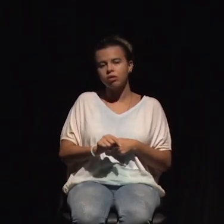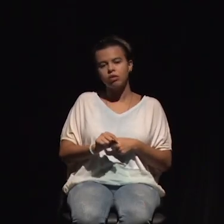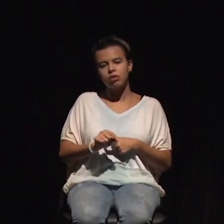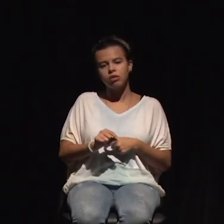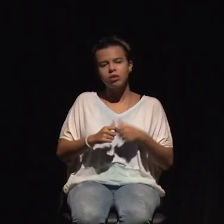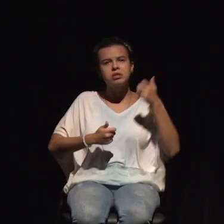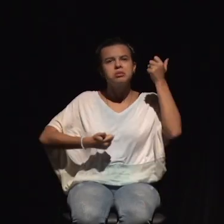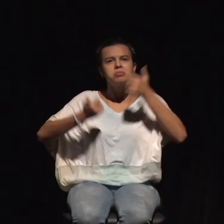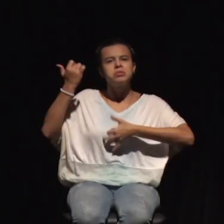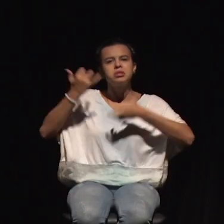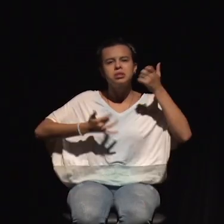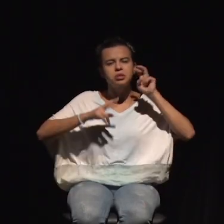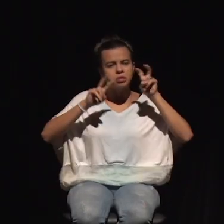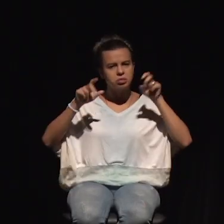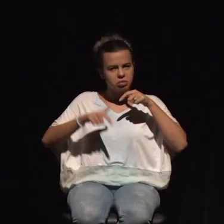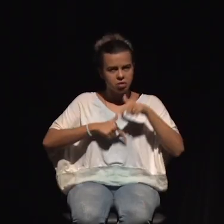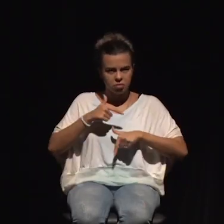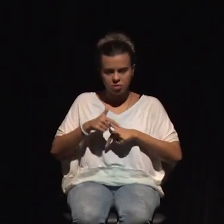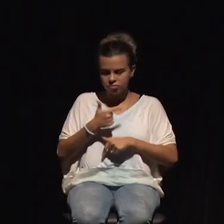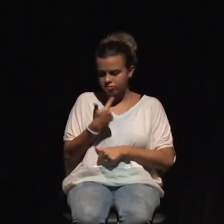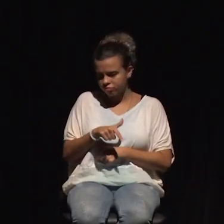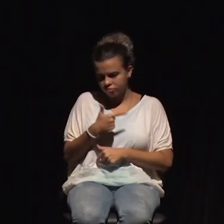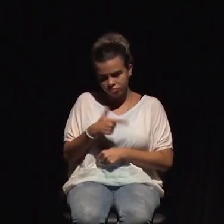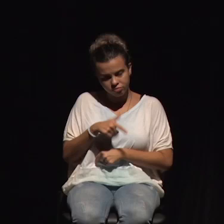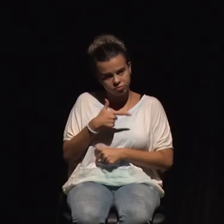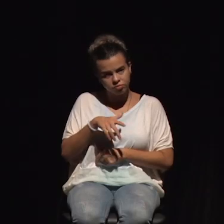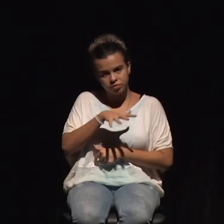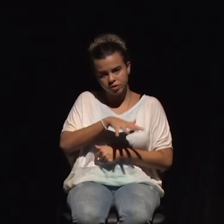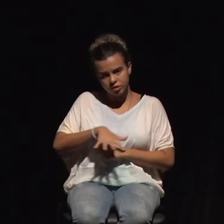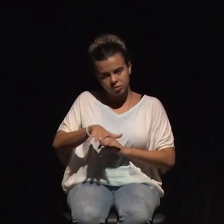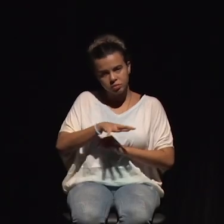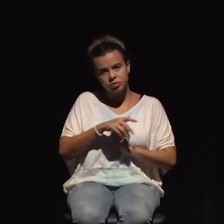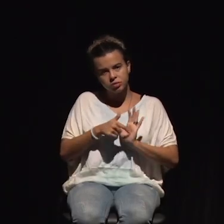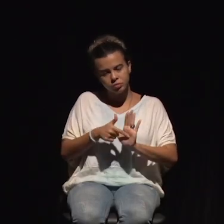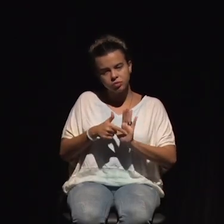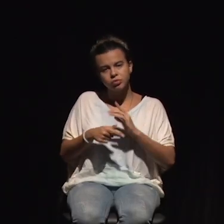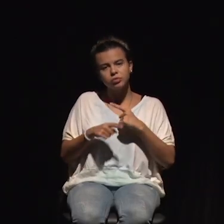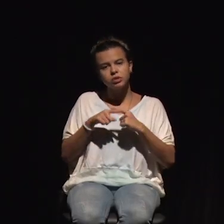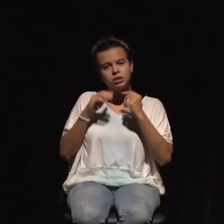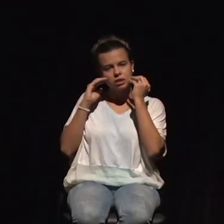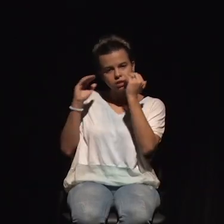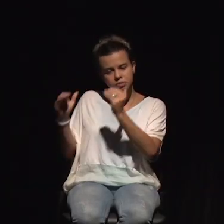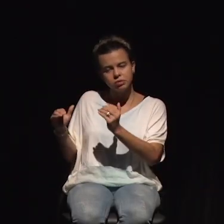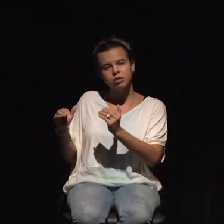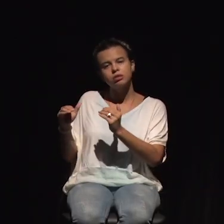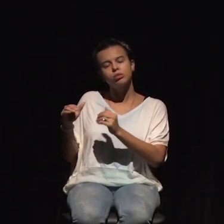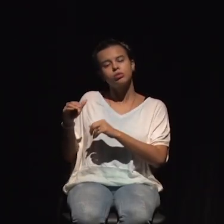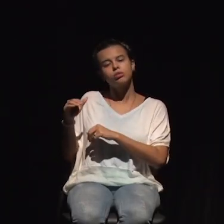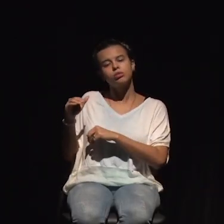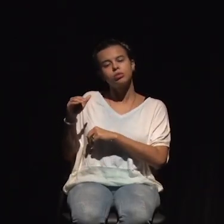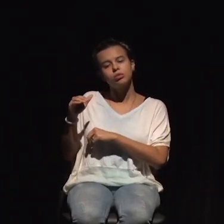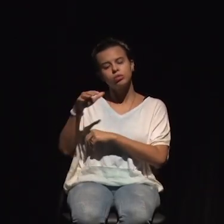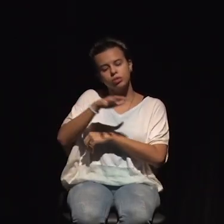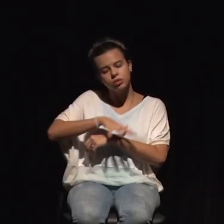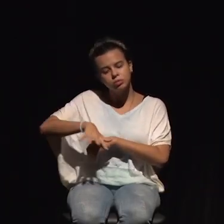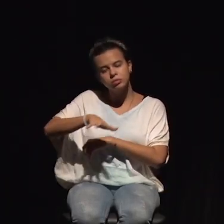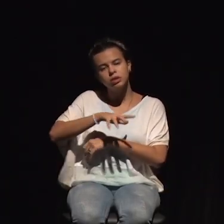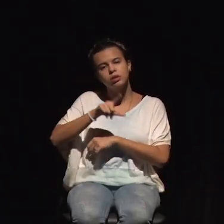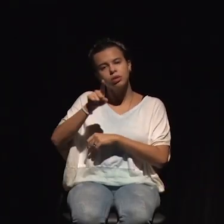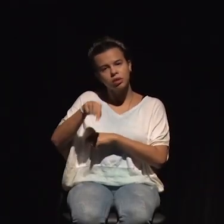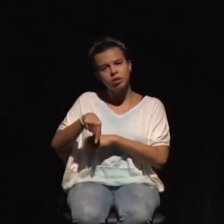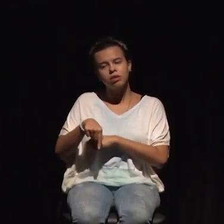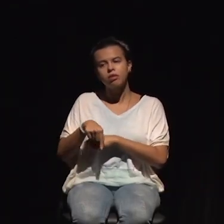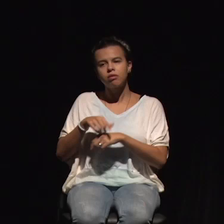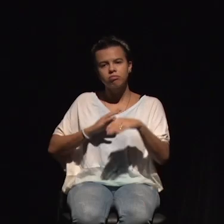explicações do trabalho né no espaço expositivo justamente respeitando a vocação daquele espaço de ser um espaço